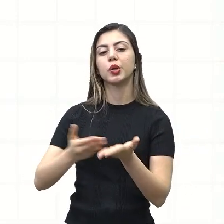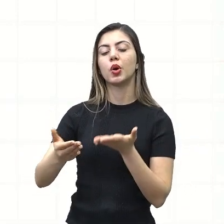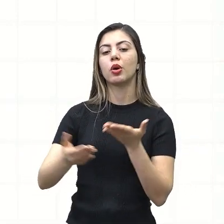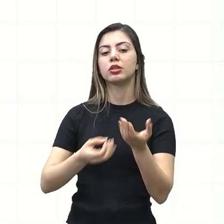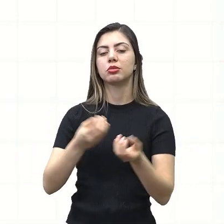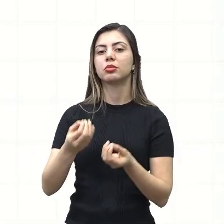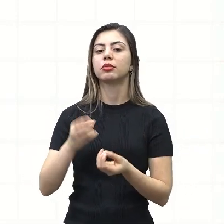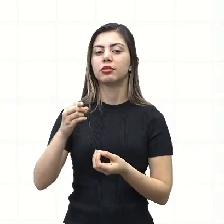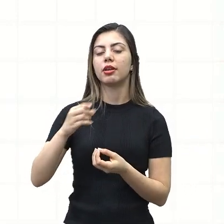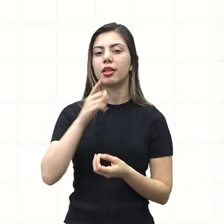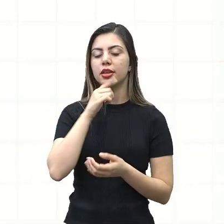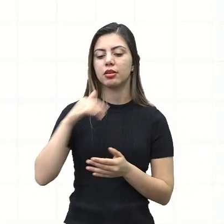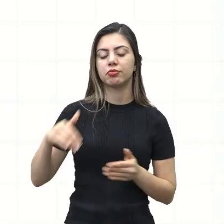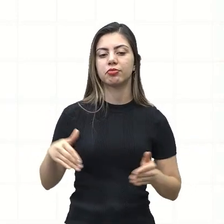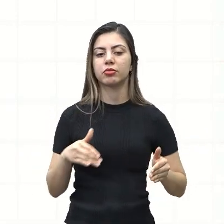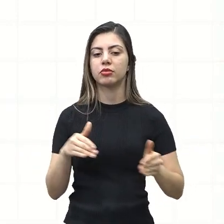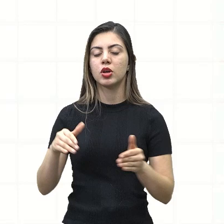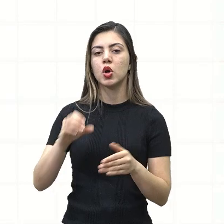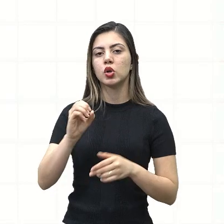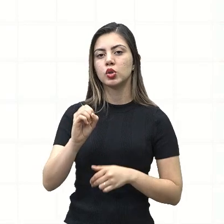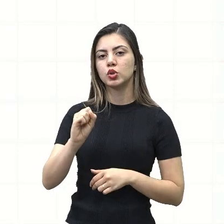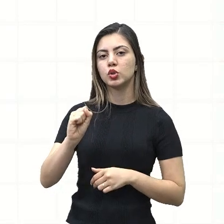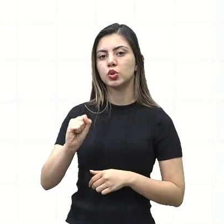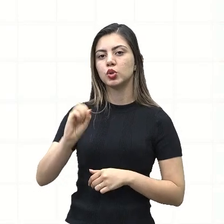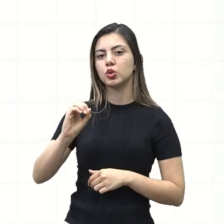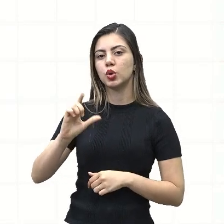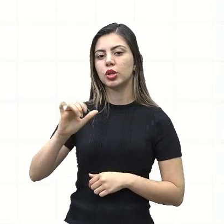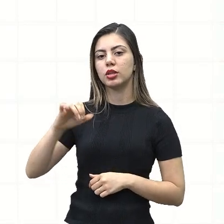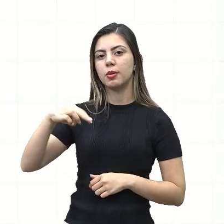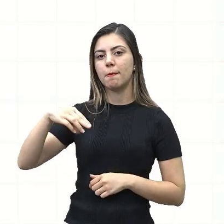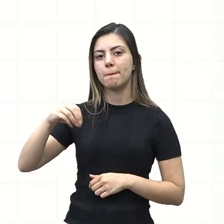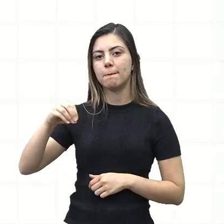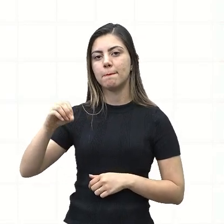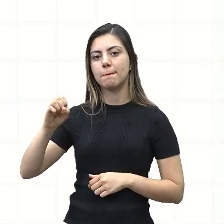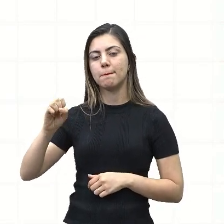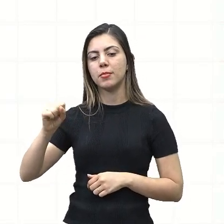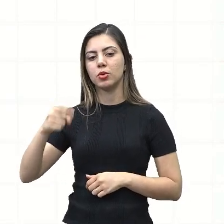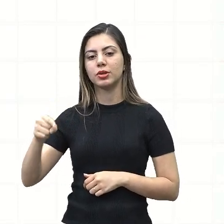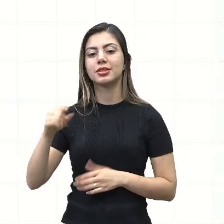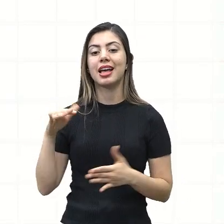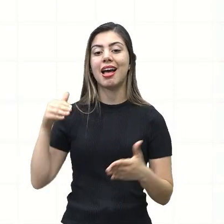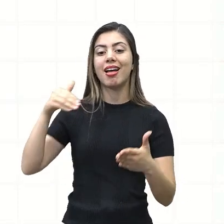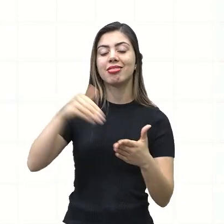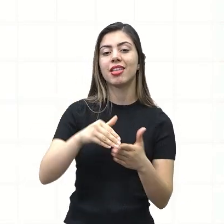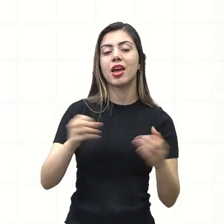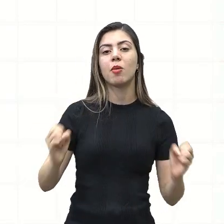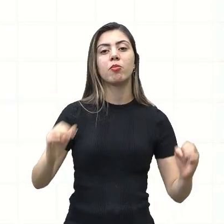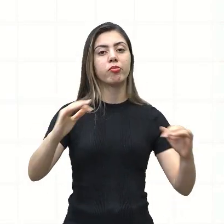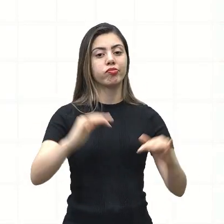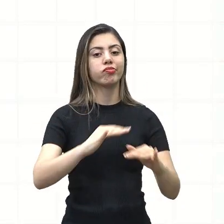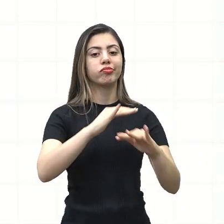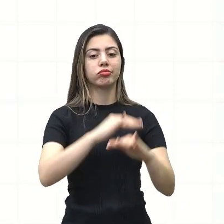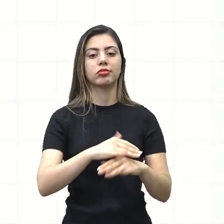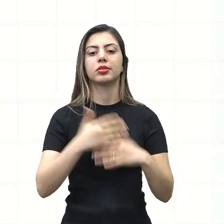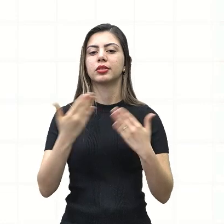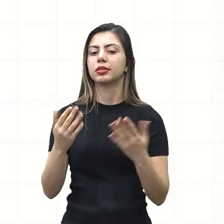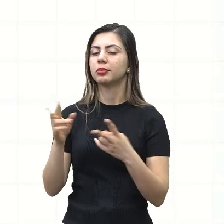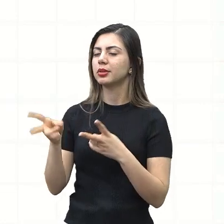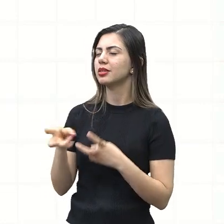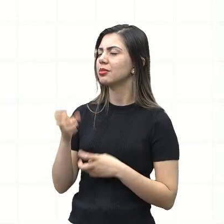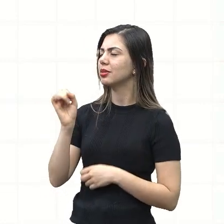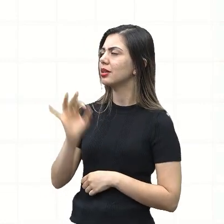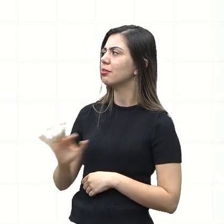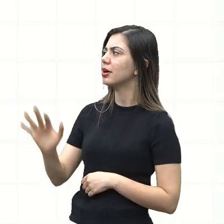aqui do Rio Solimões, entrando no Brasil, até desaguar lá no Oceano Atlântico. Então, pessoal, a gente está vendo que